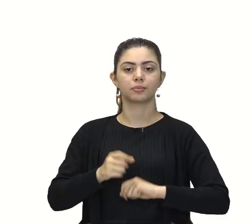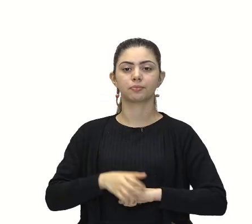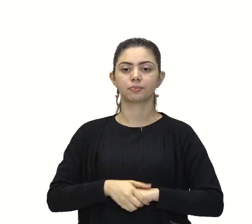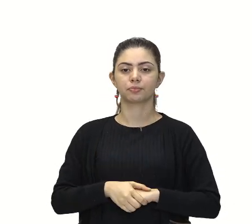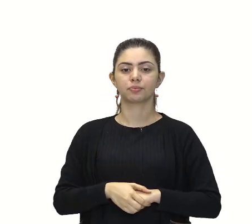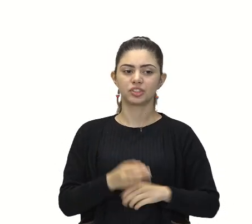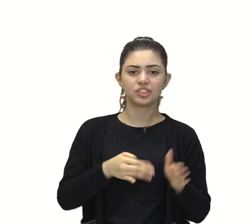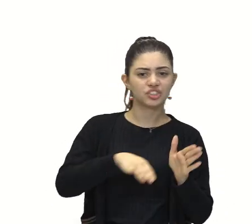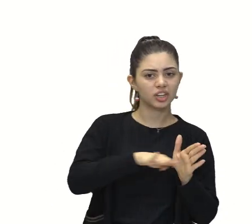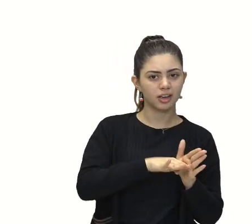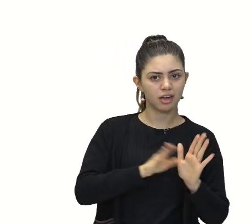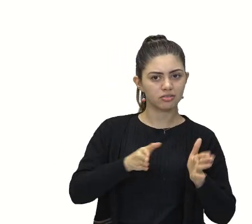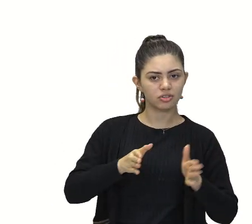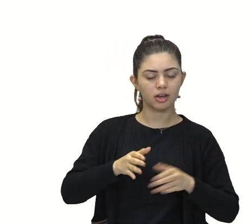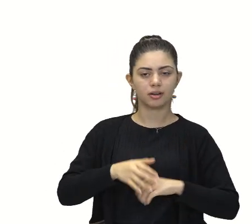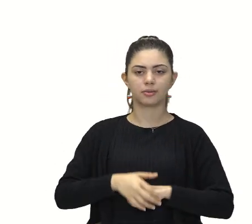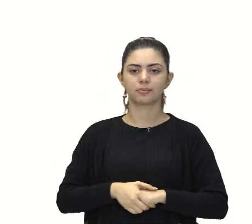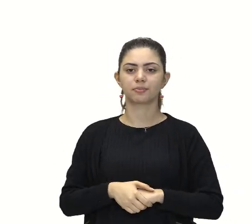chegaram?